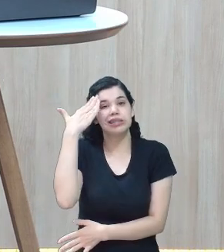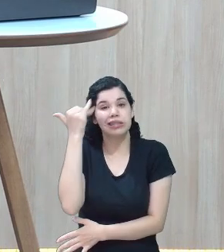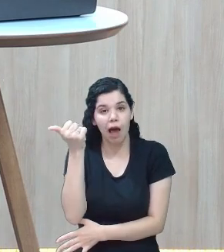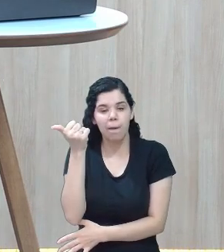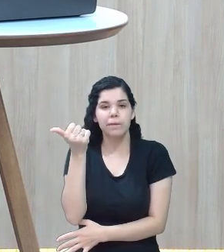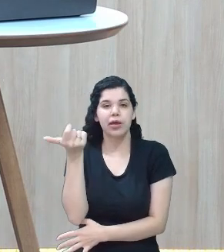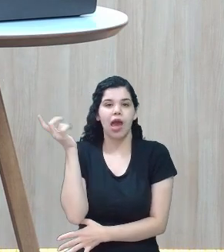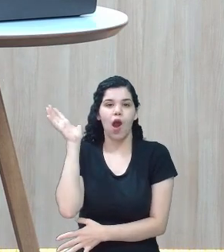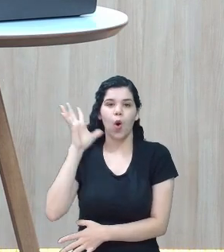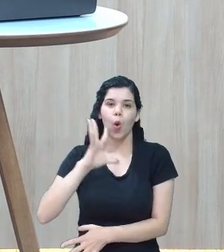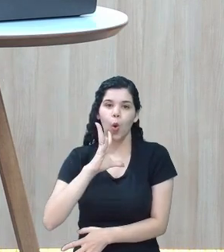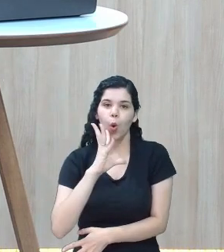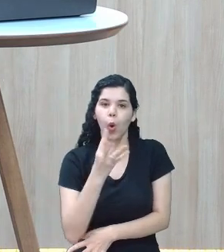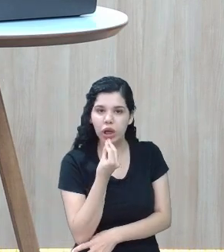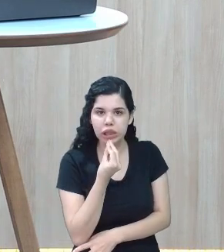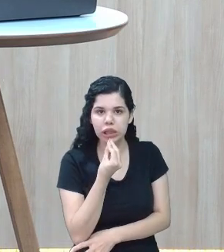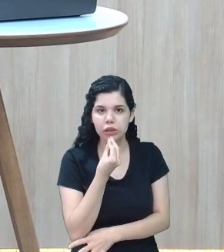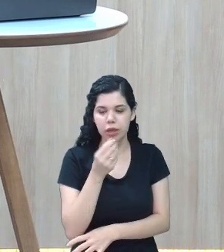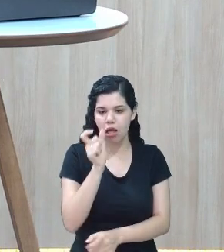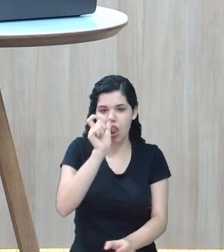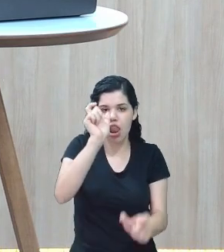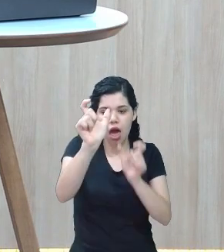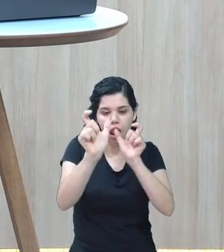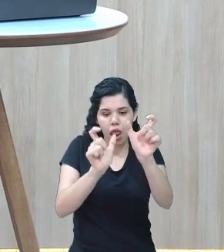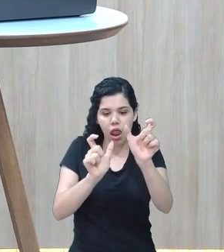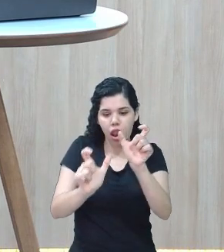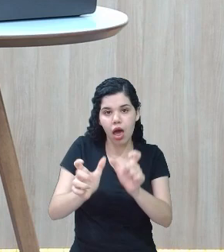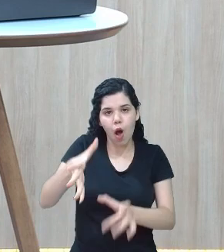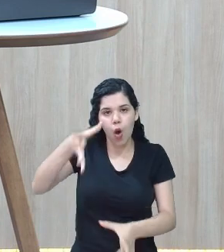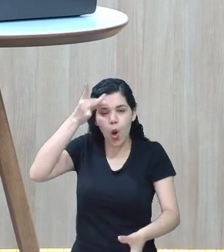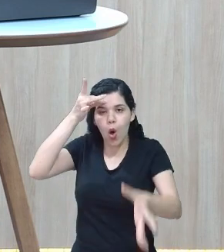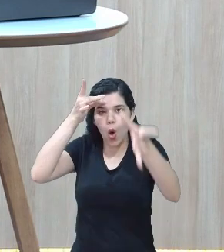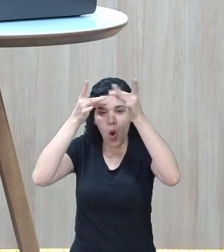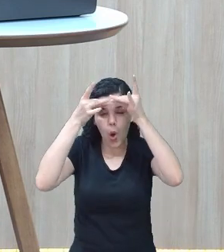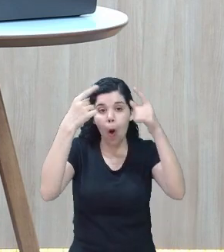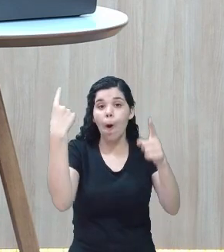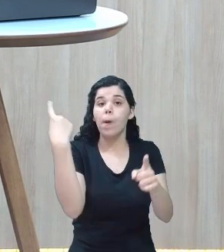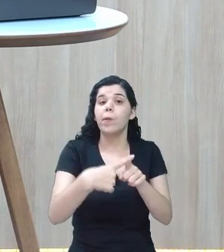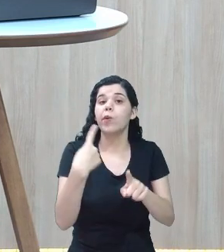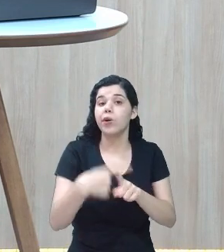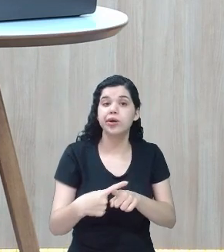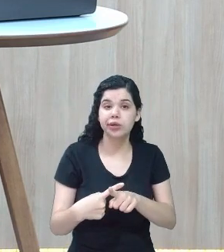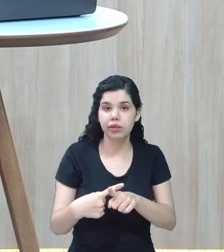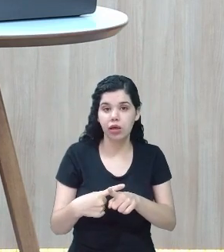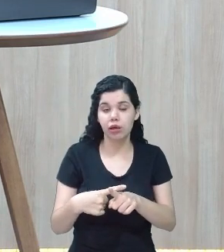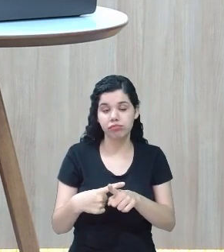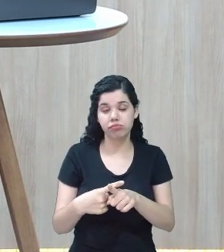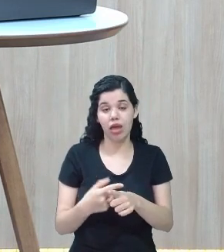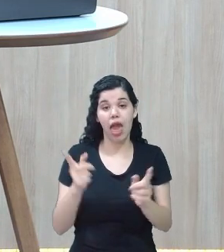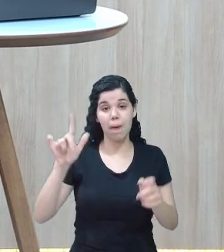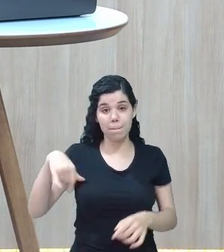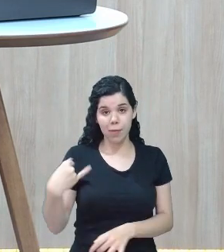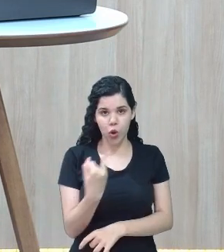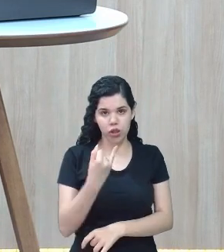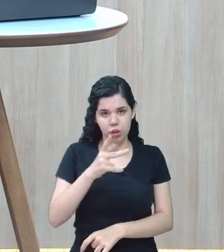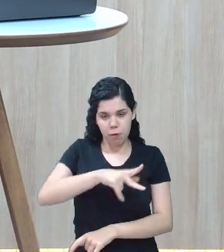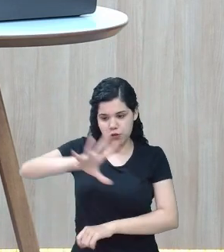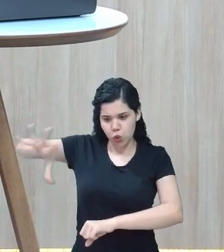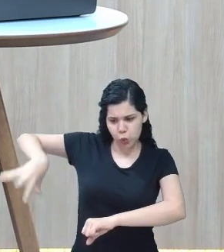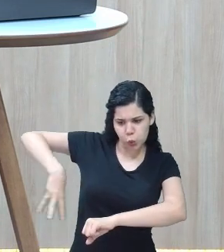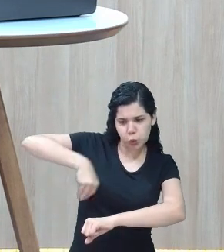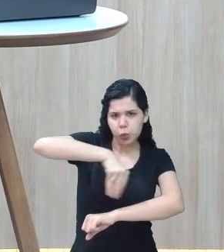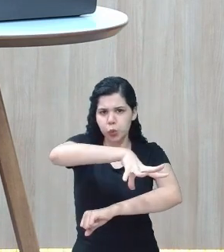se apropriar de todos esses termos, tá? Porque ele precisa repassar, e como ele vai